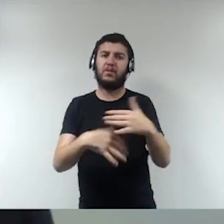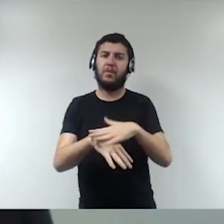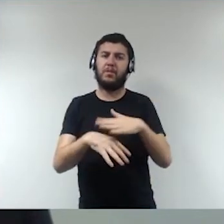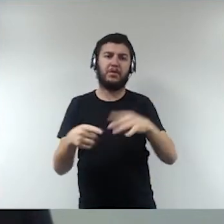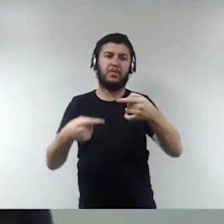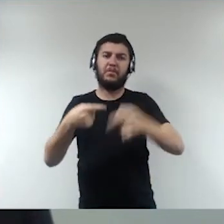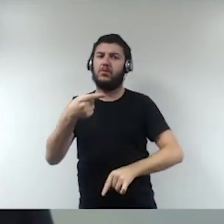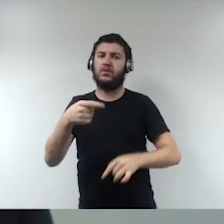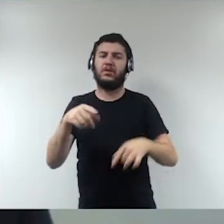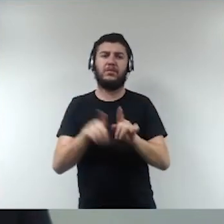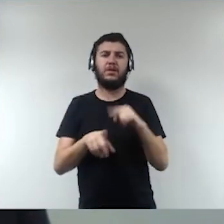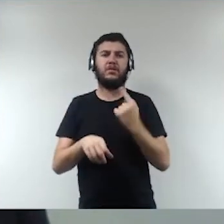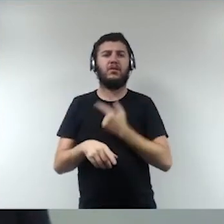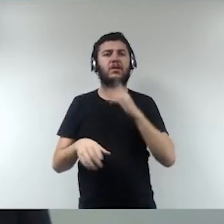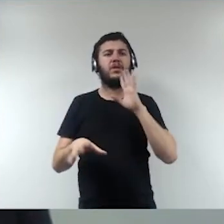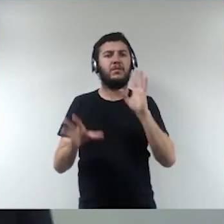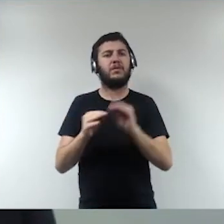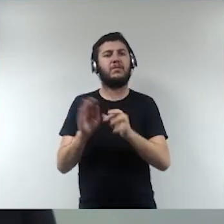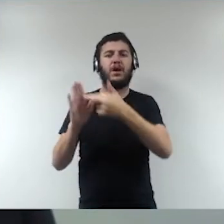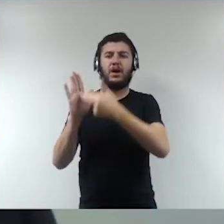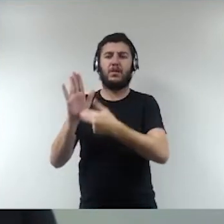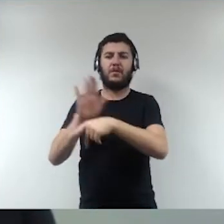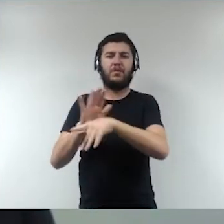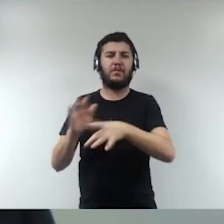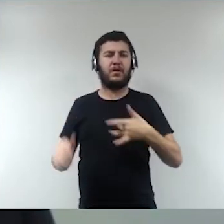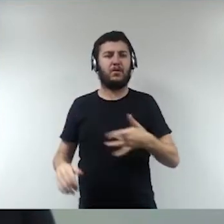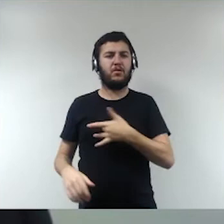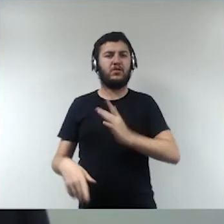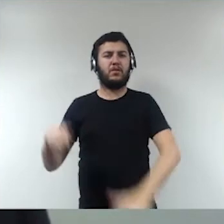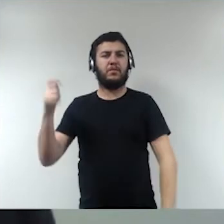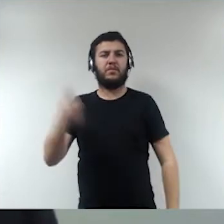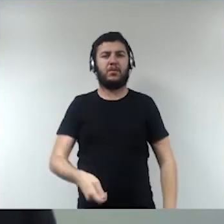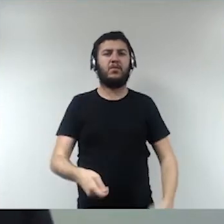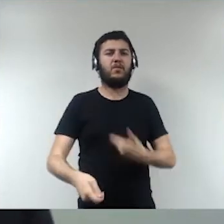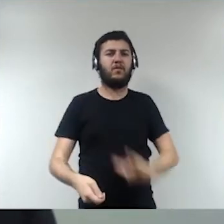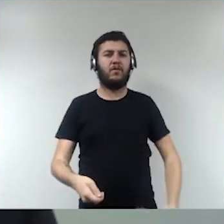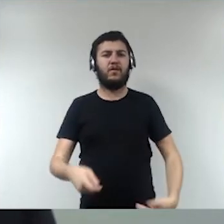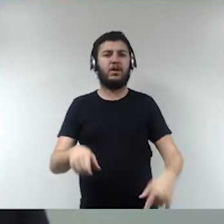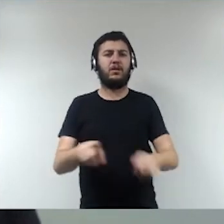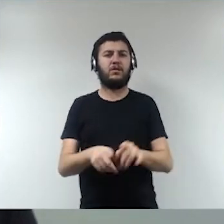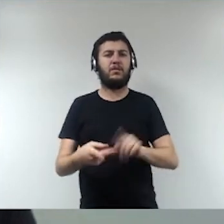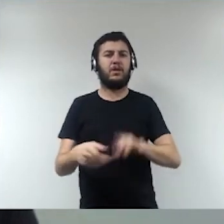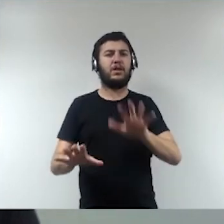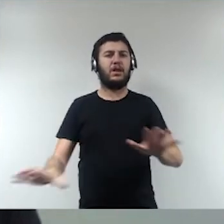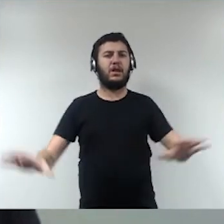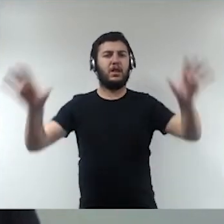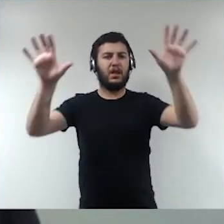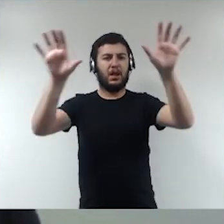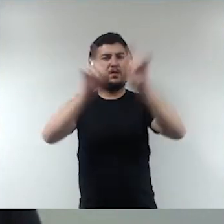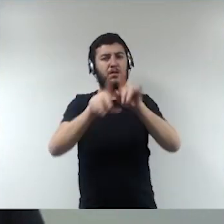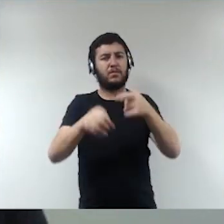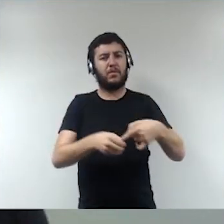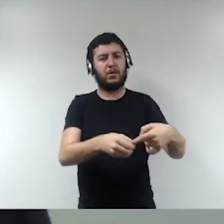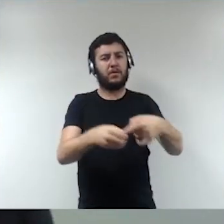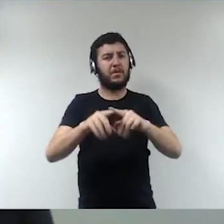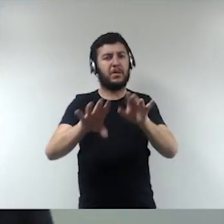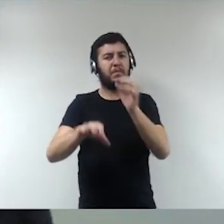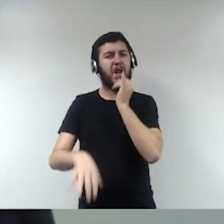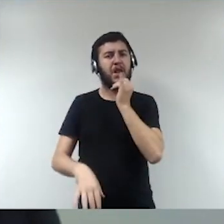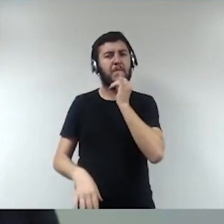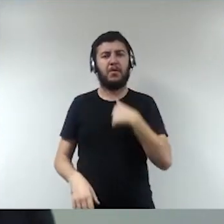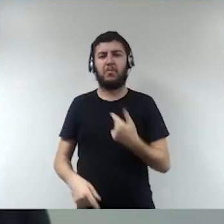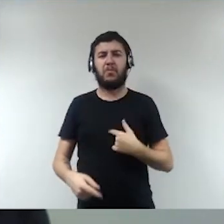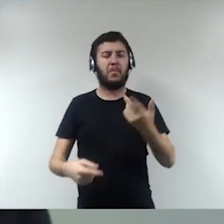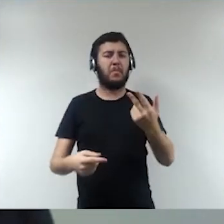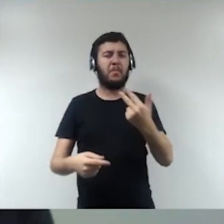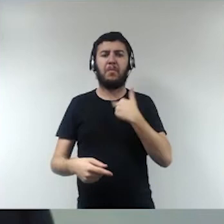que nós temos restrições sanitárias impostas pelas autoridades públicas, por Estado, por municípios. Então, por exemplo, eu não posso funcionar